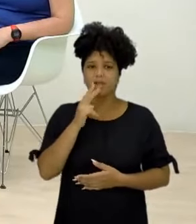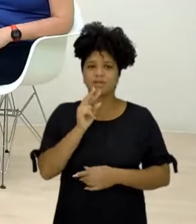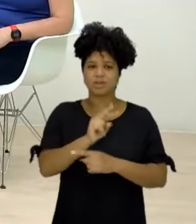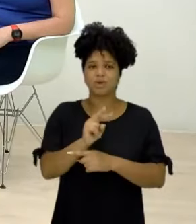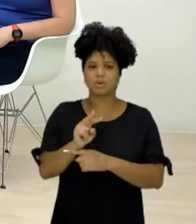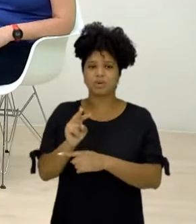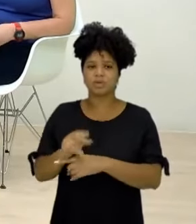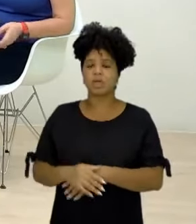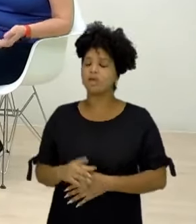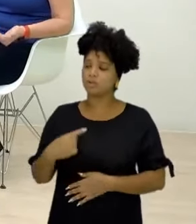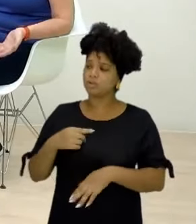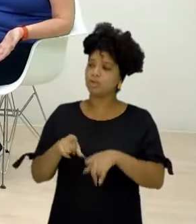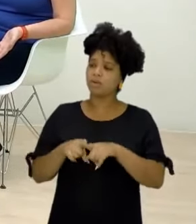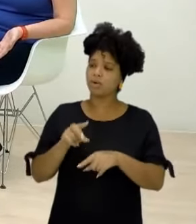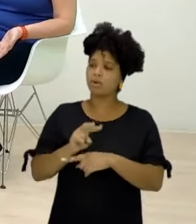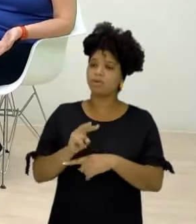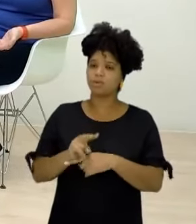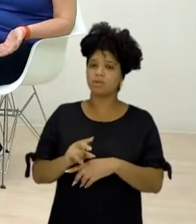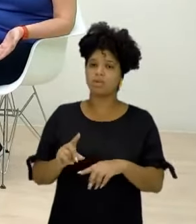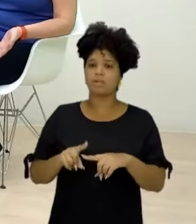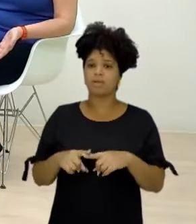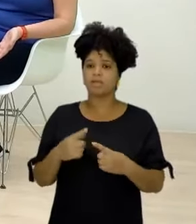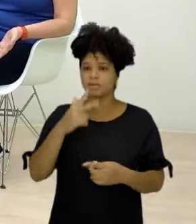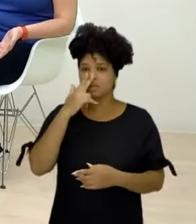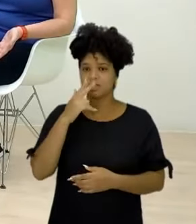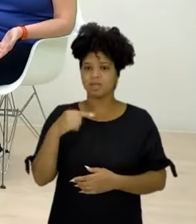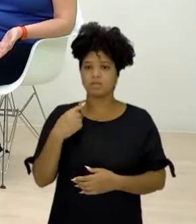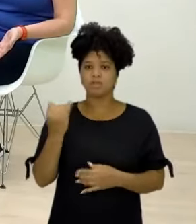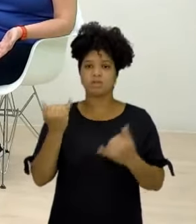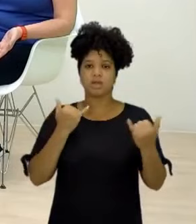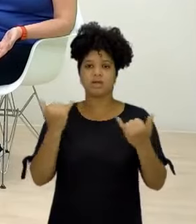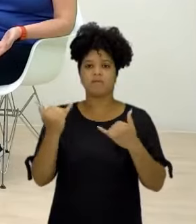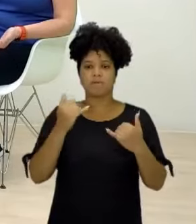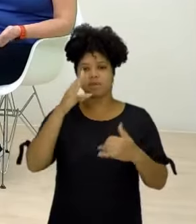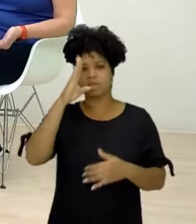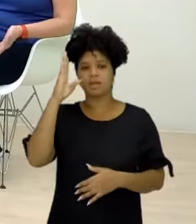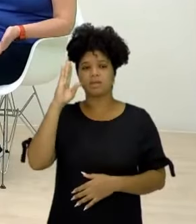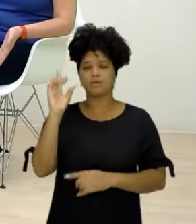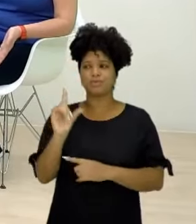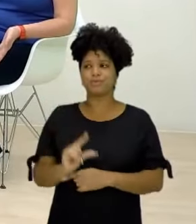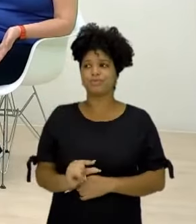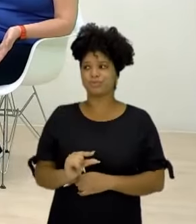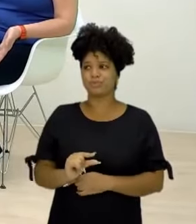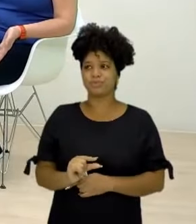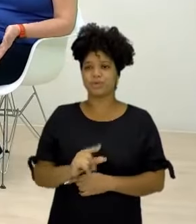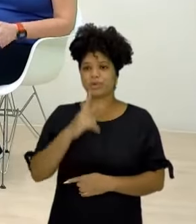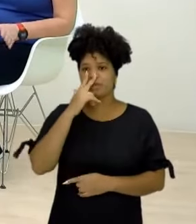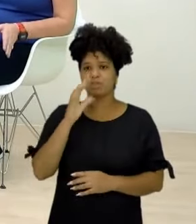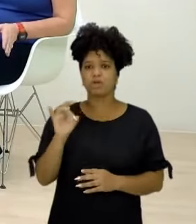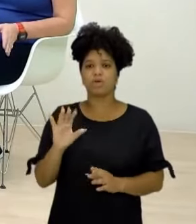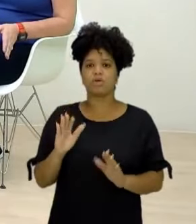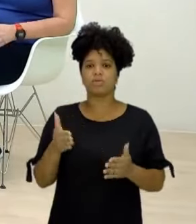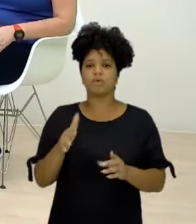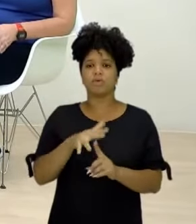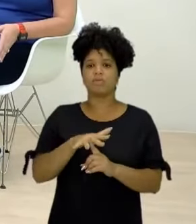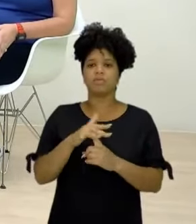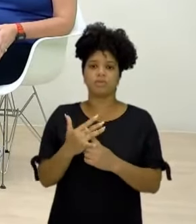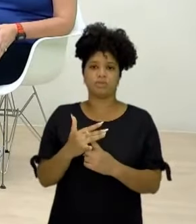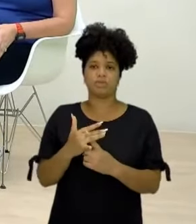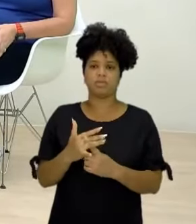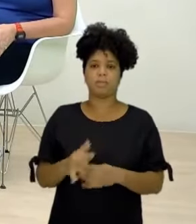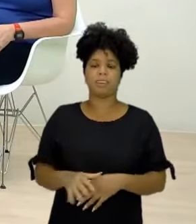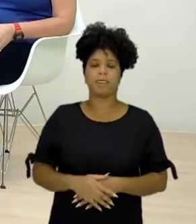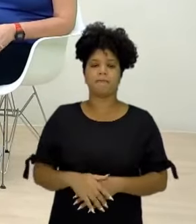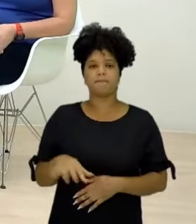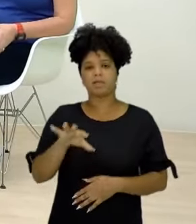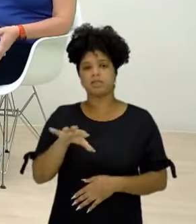Não que nós não cuidemos. Minimizando, né? Mas, uhum, o nosso conhecimento acadêmico, né? Apenas com uma função social. Isso, sim, é muito diferente. A gente precisa